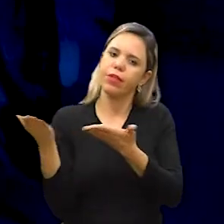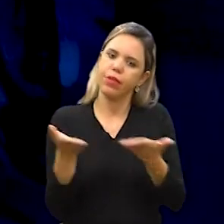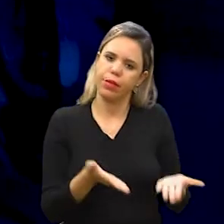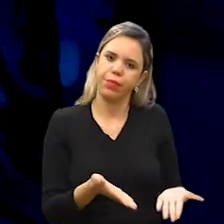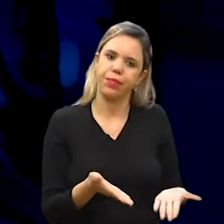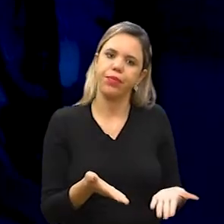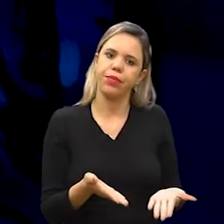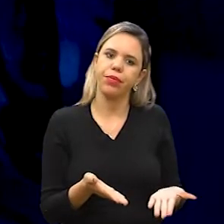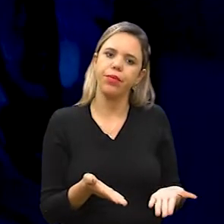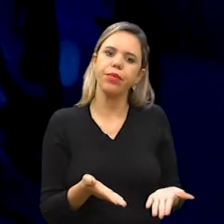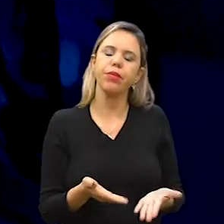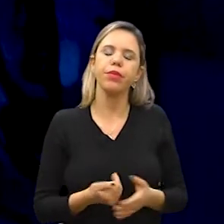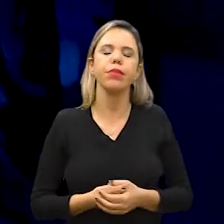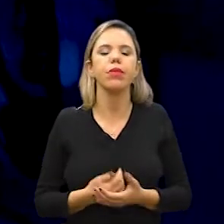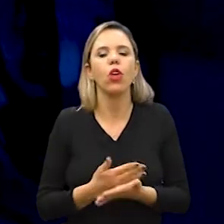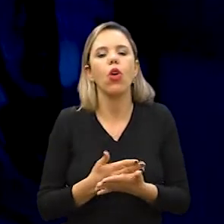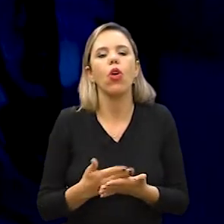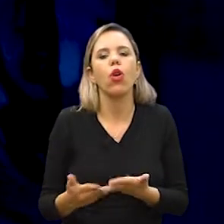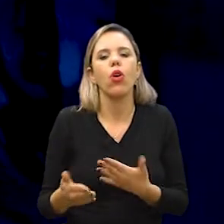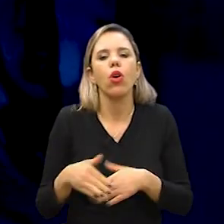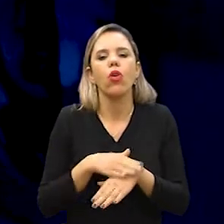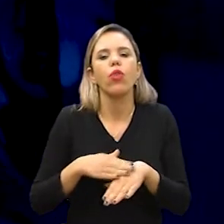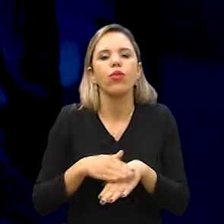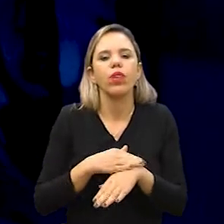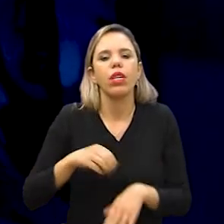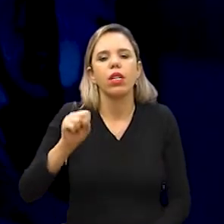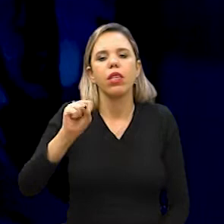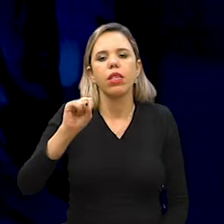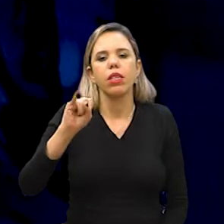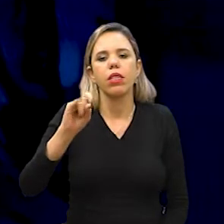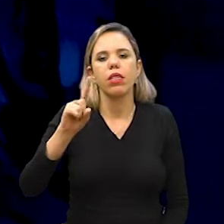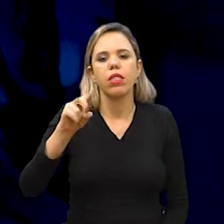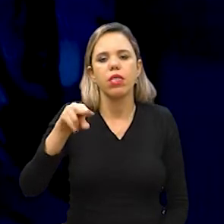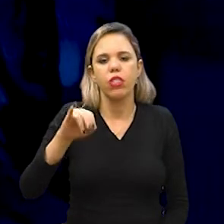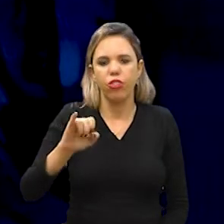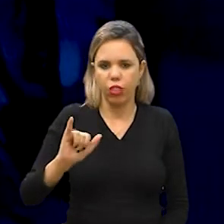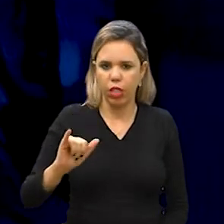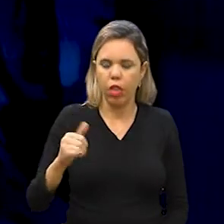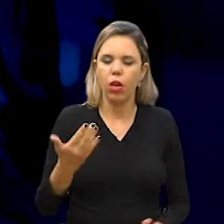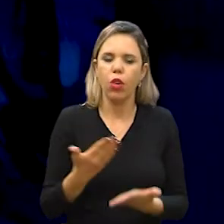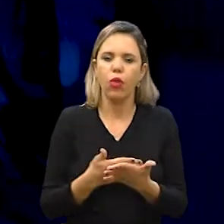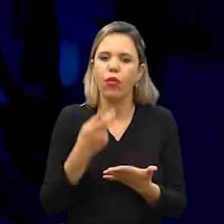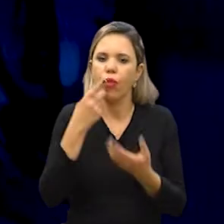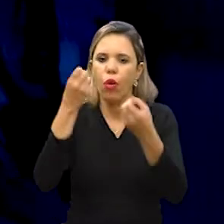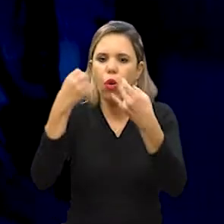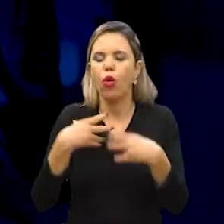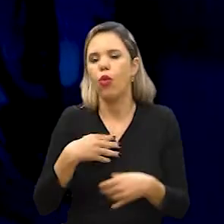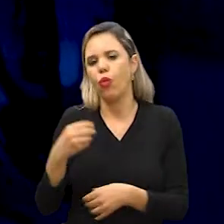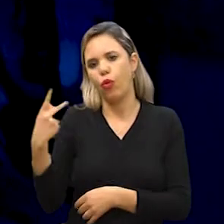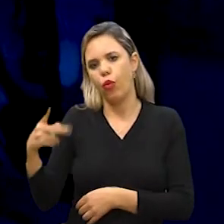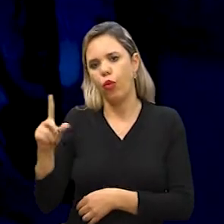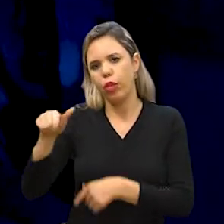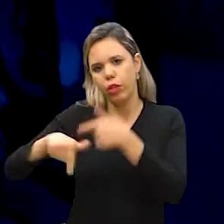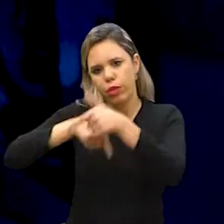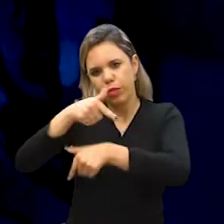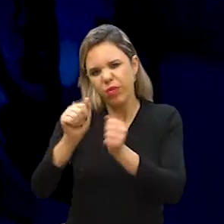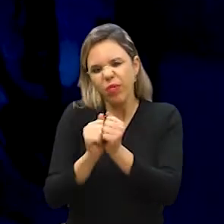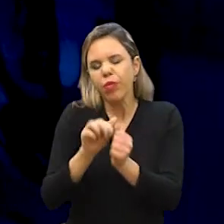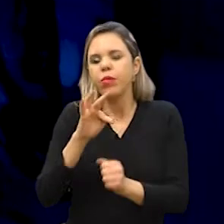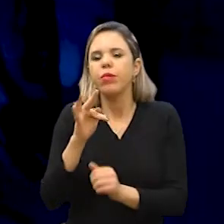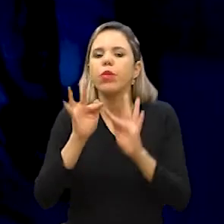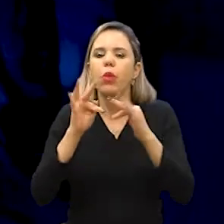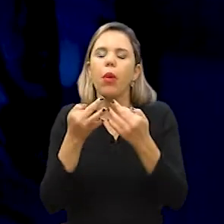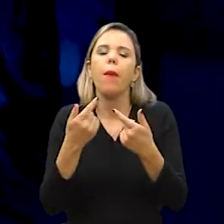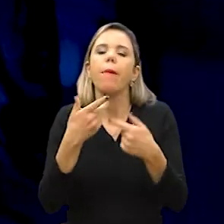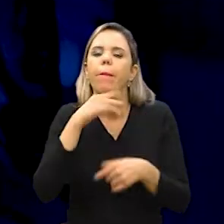Daniel, sejam bem-vindos. Eu vou começar com o Sidney. A gente vai chegar nesse ponto em que o Daniel aí veio trabalhar